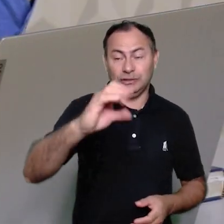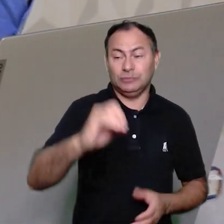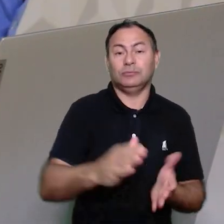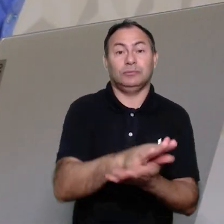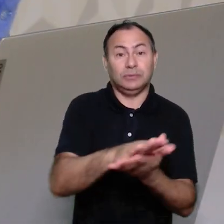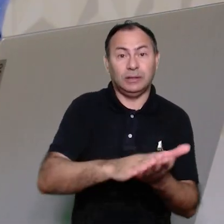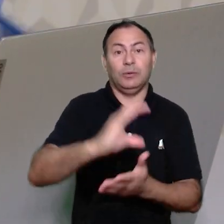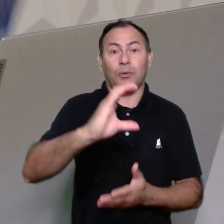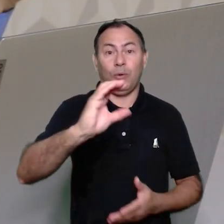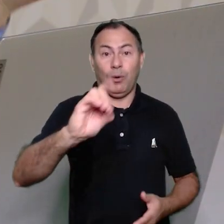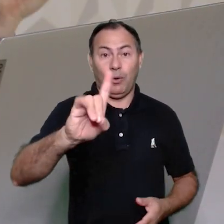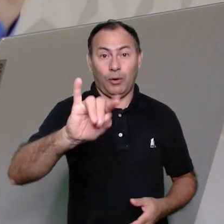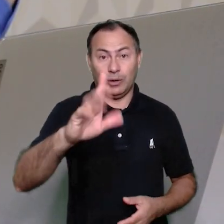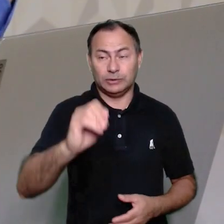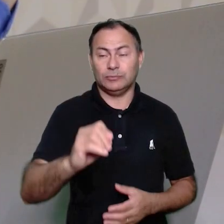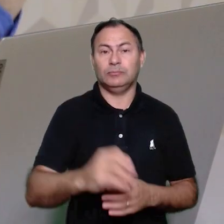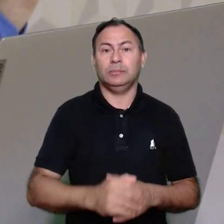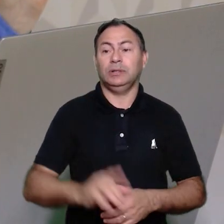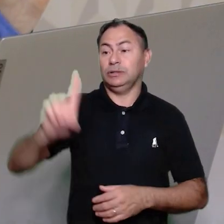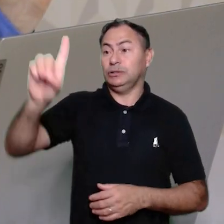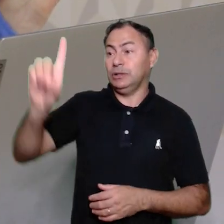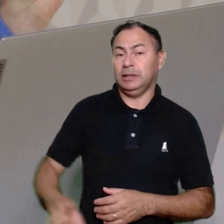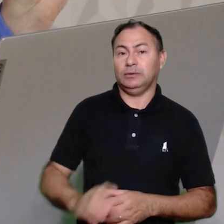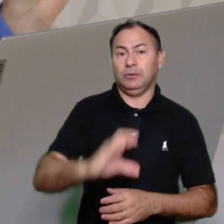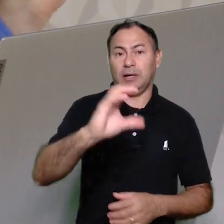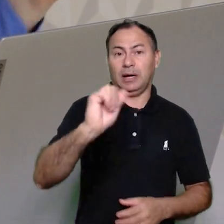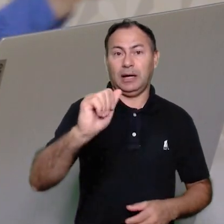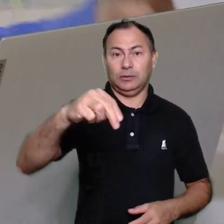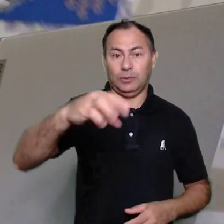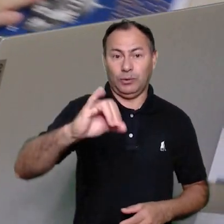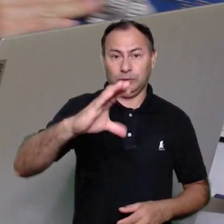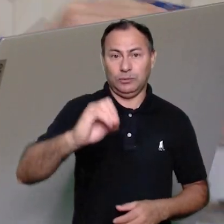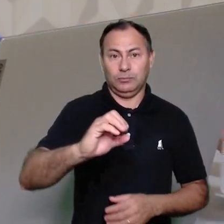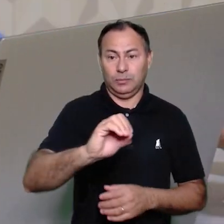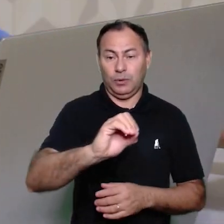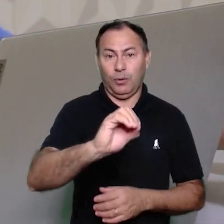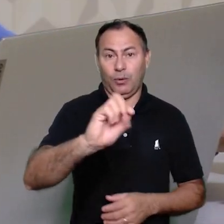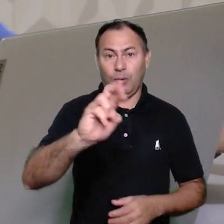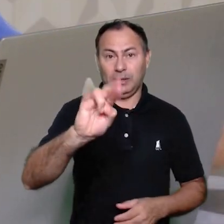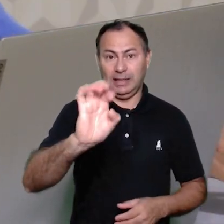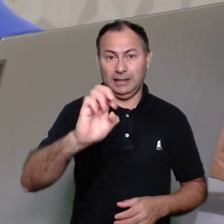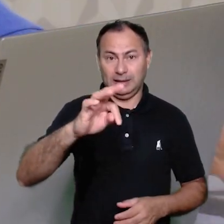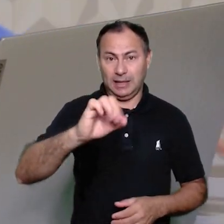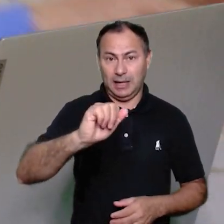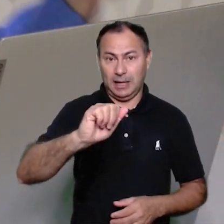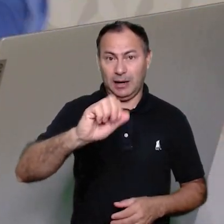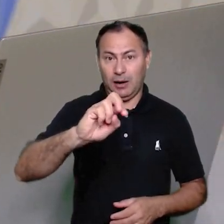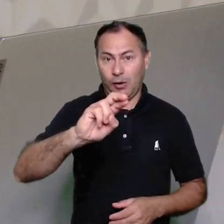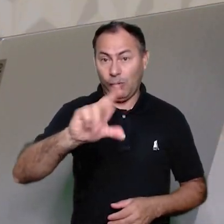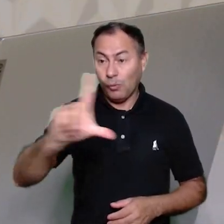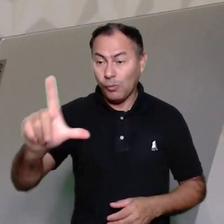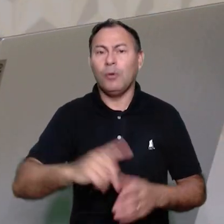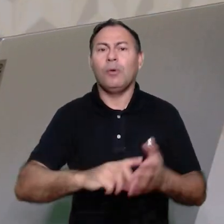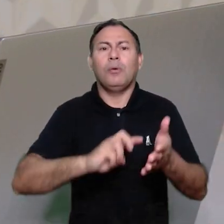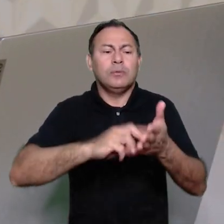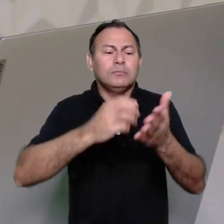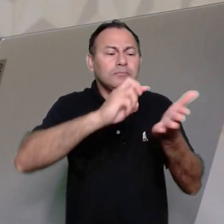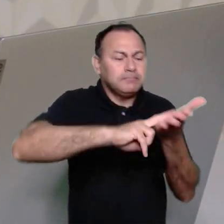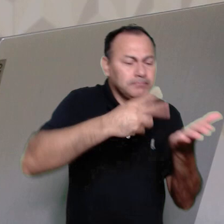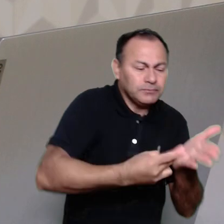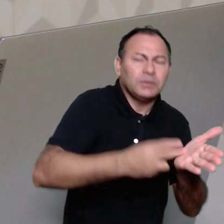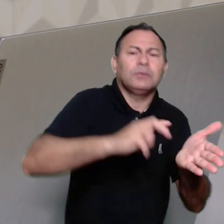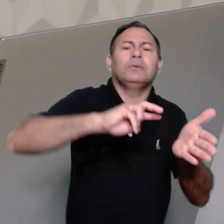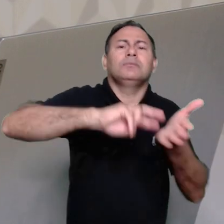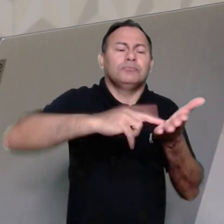nem o Código de Direito Canônico Oriental traduziram totalmente o que significa